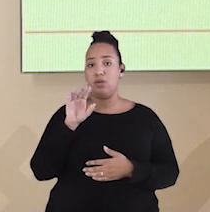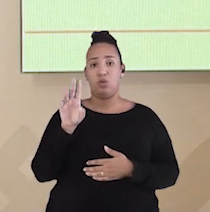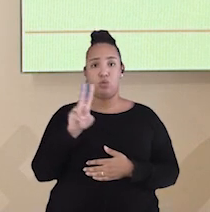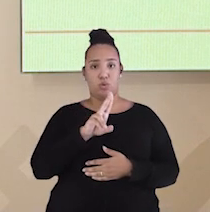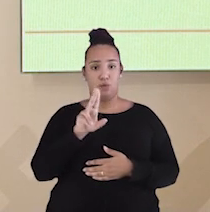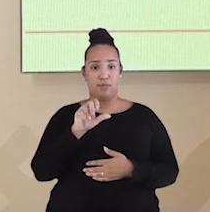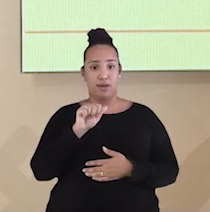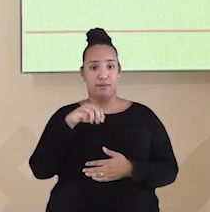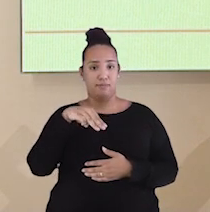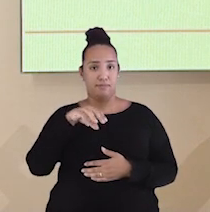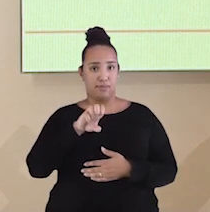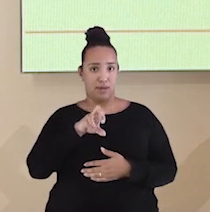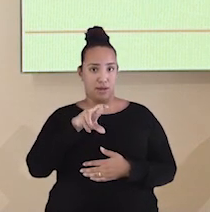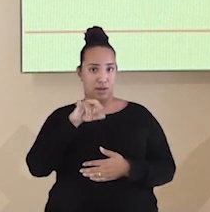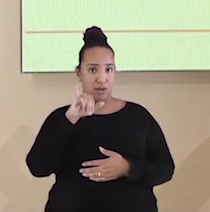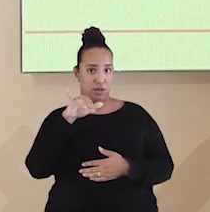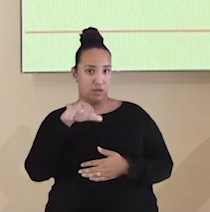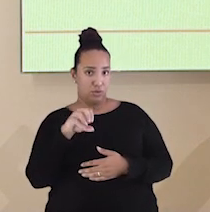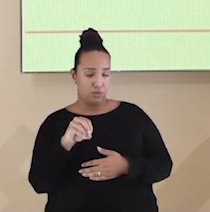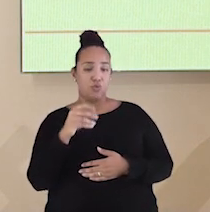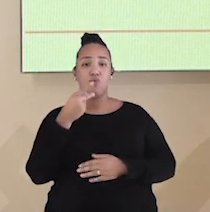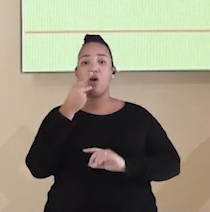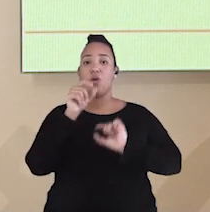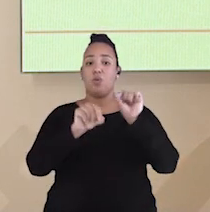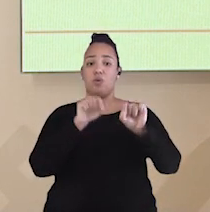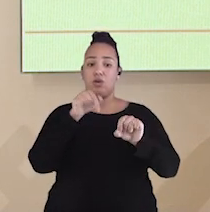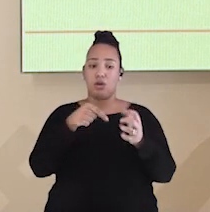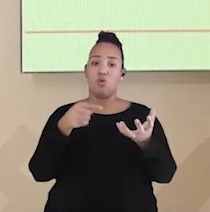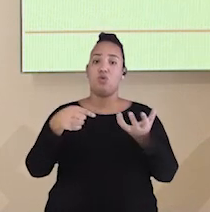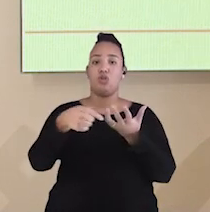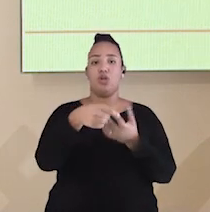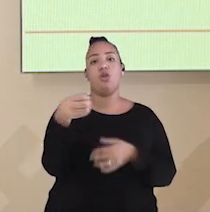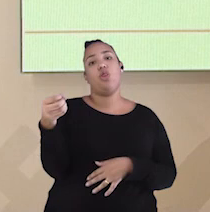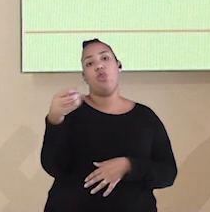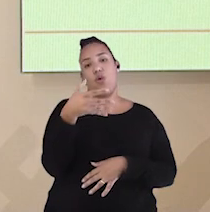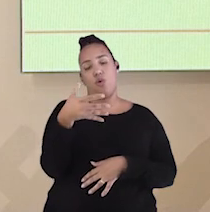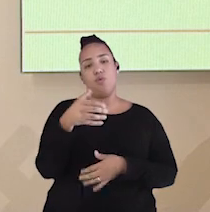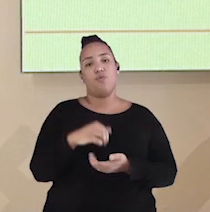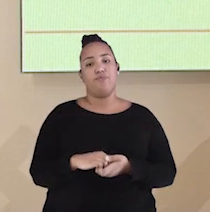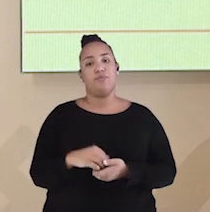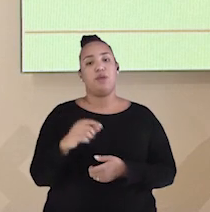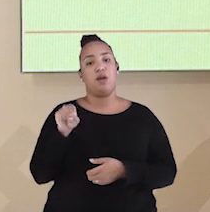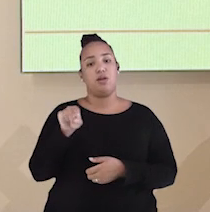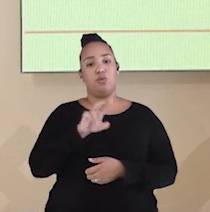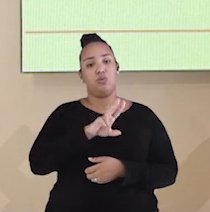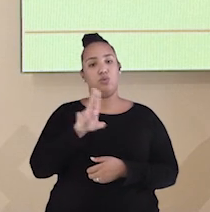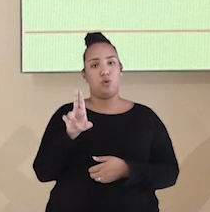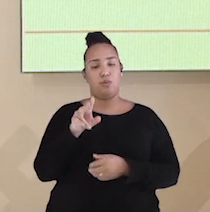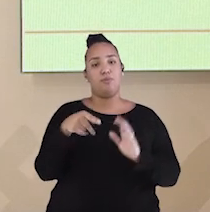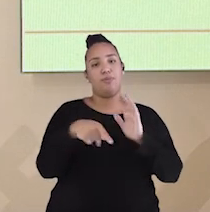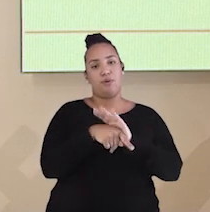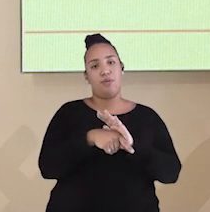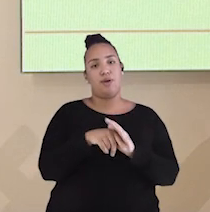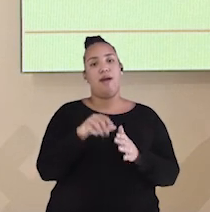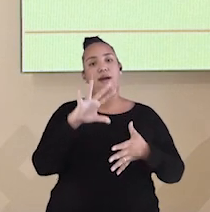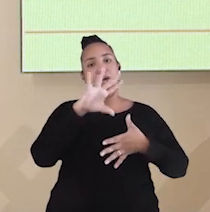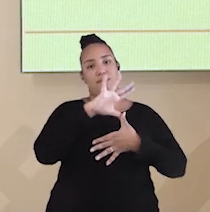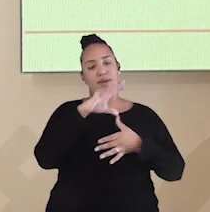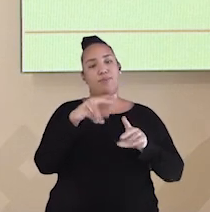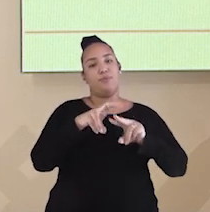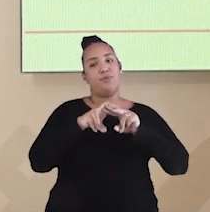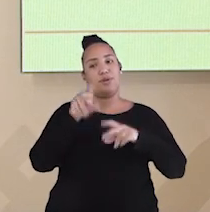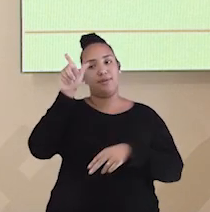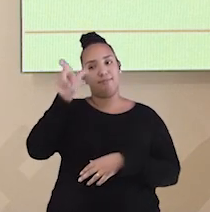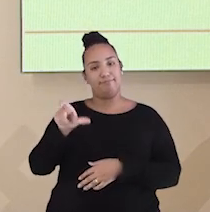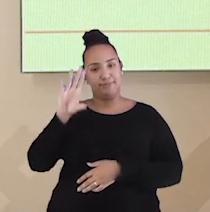Américo Vespúcio que afirmou e divulgou se tratar de um novo continente, que acabou recebendo o nome de América em